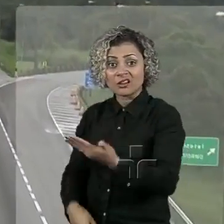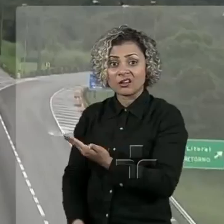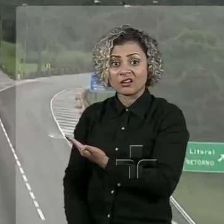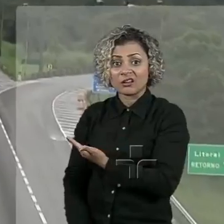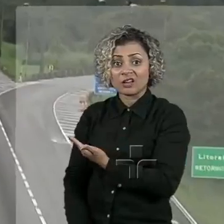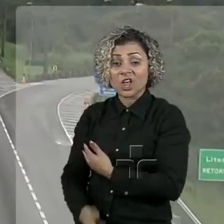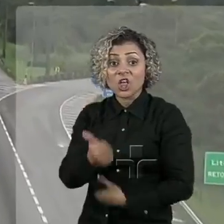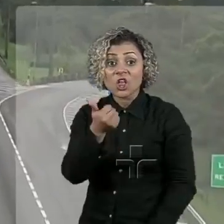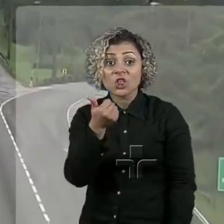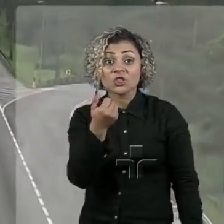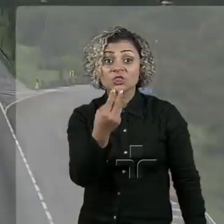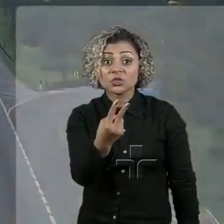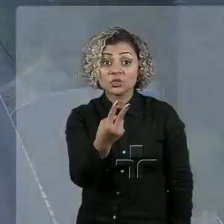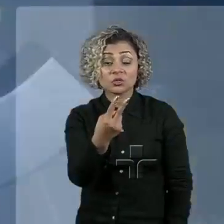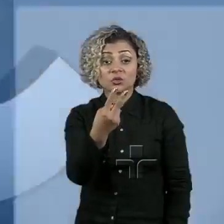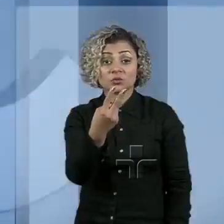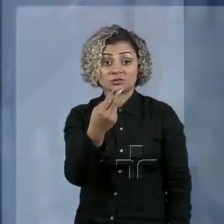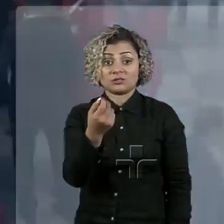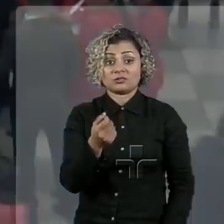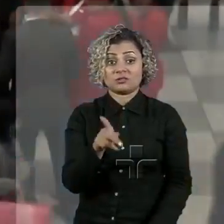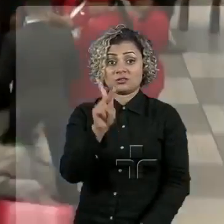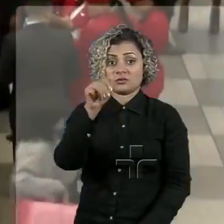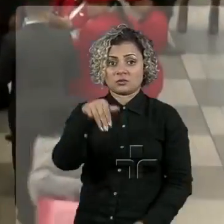chegou a 12 quilômetros.